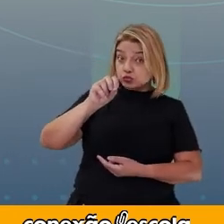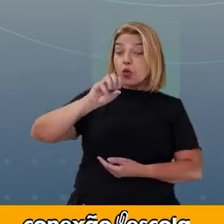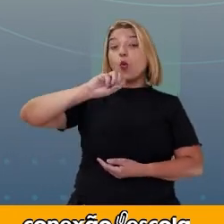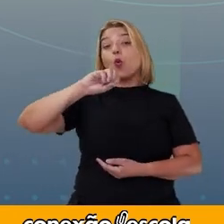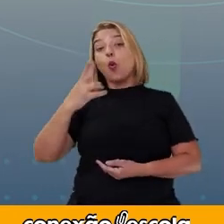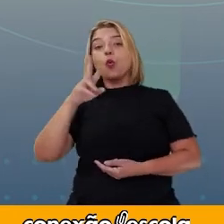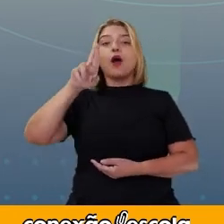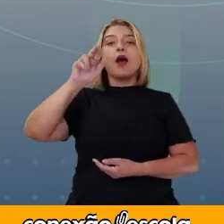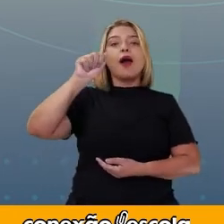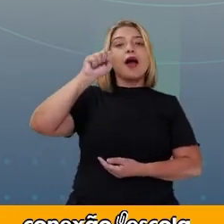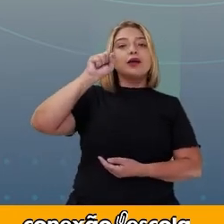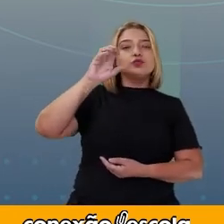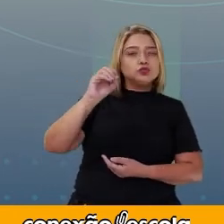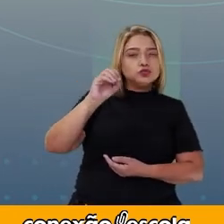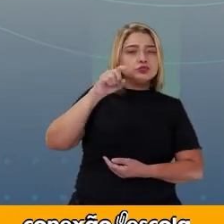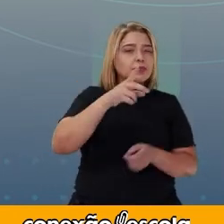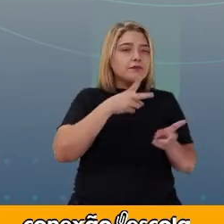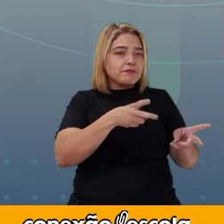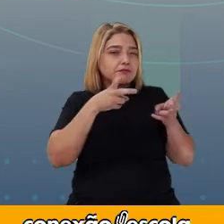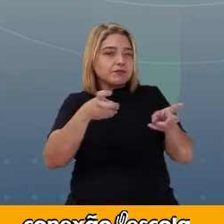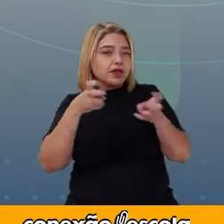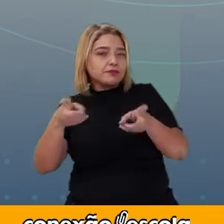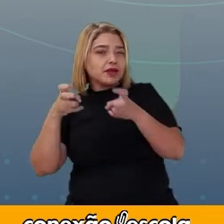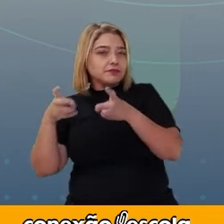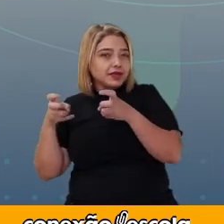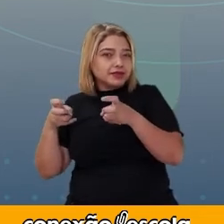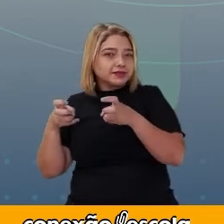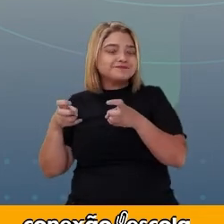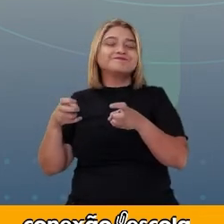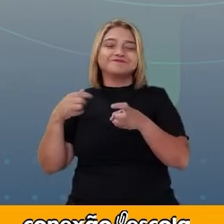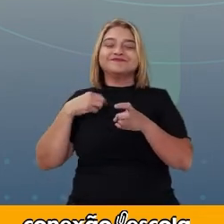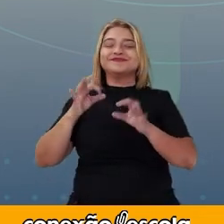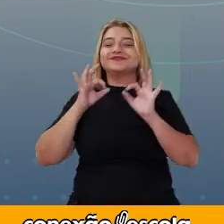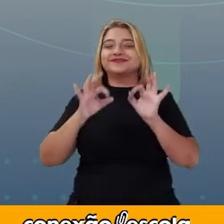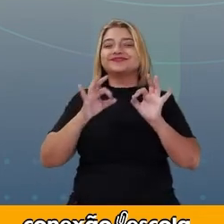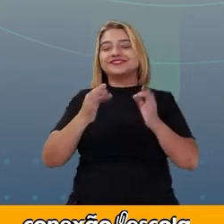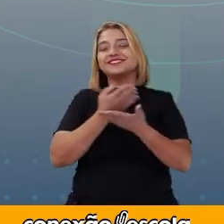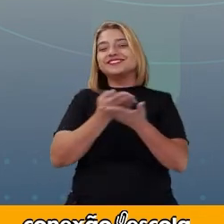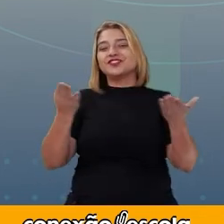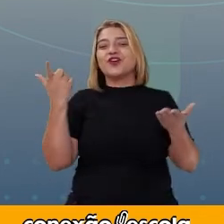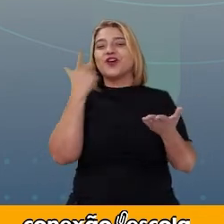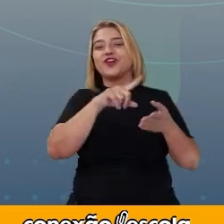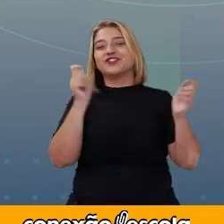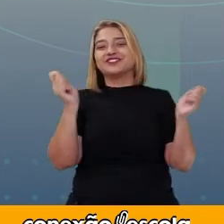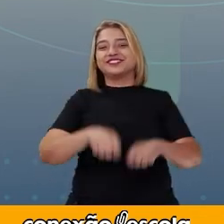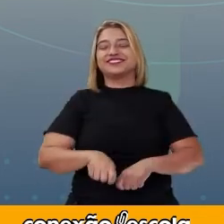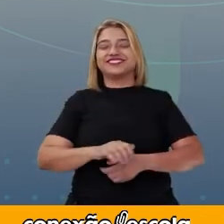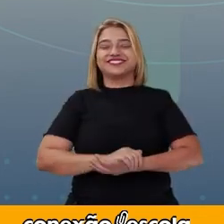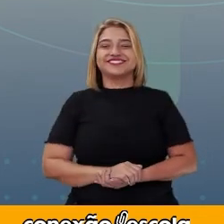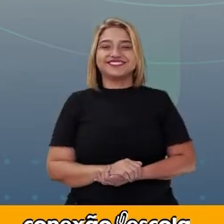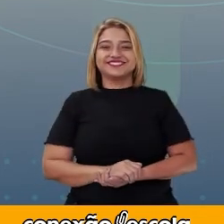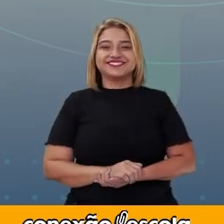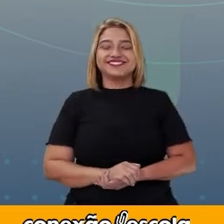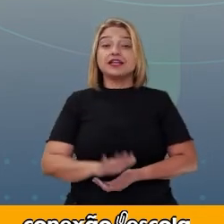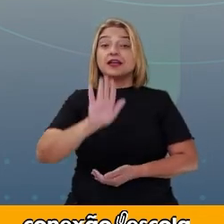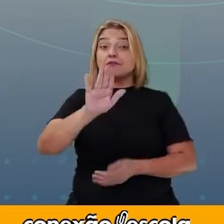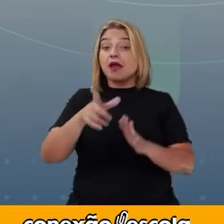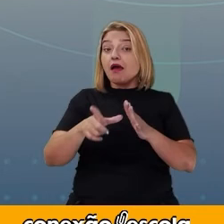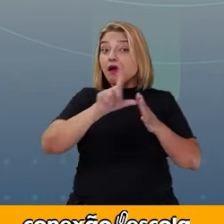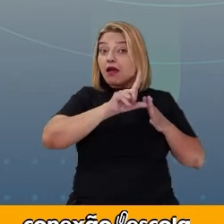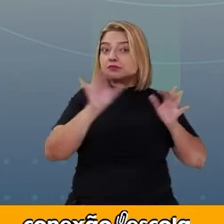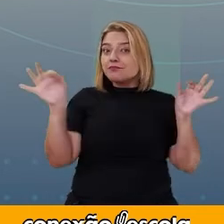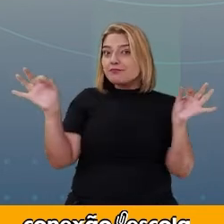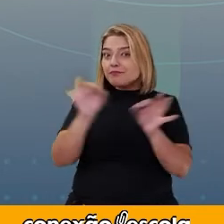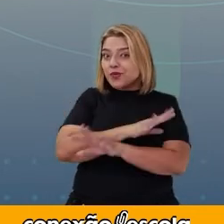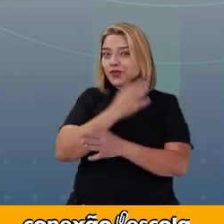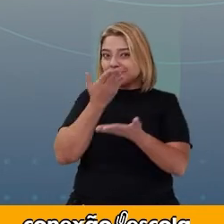ângulo raso? E aí? Eu tenho certeza que você é capaz. E antes de